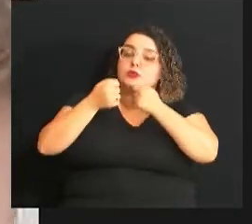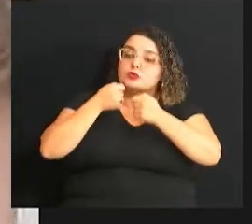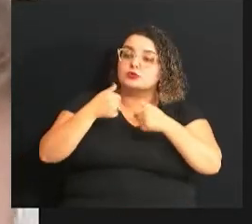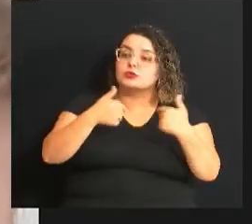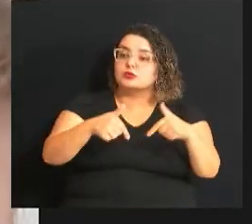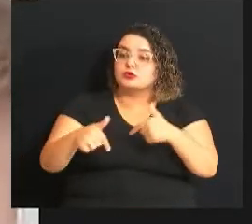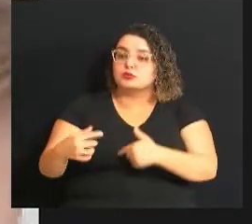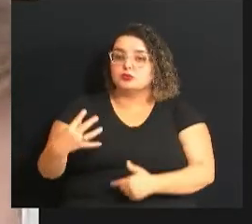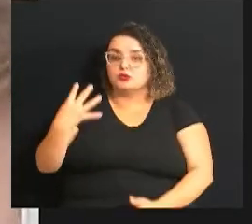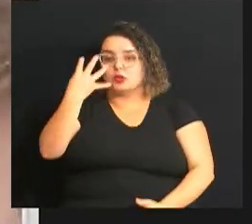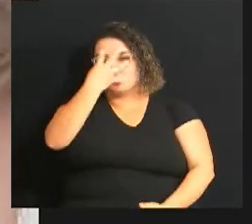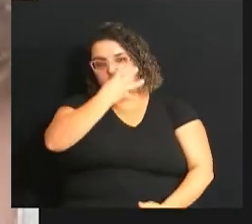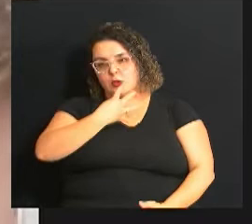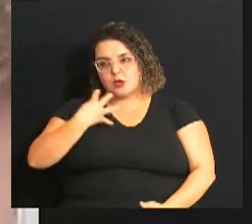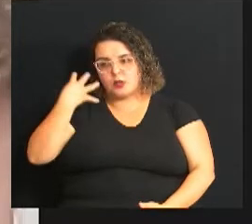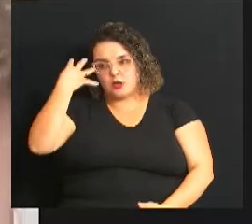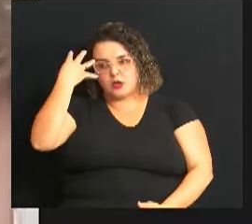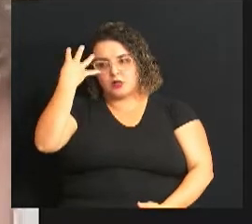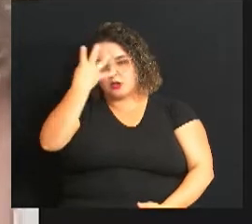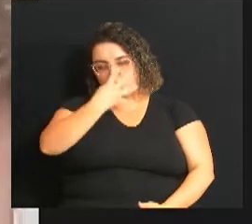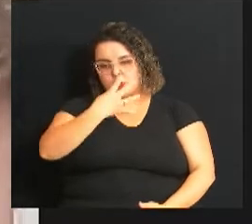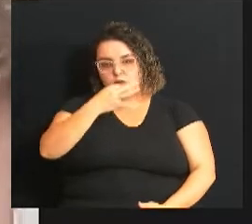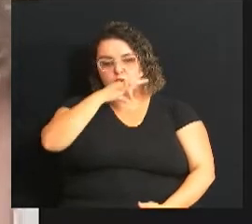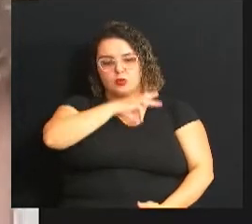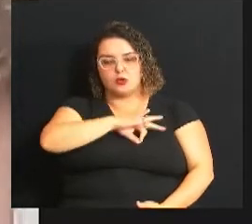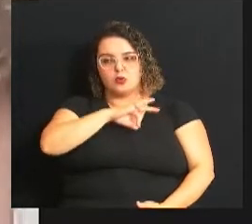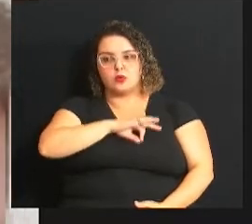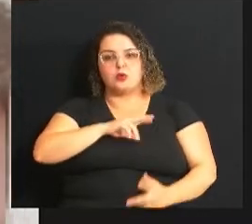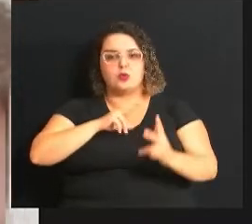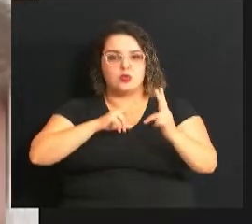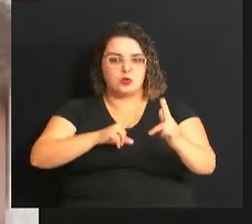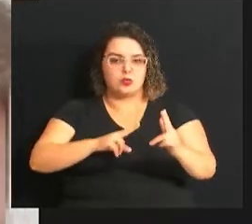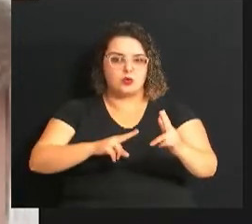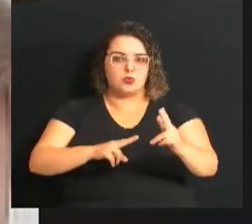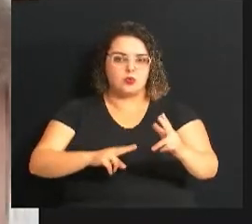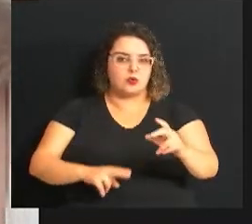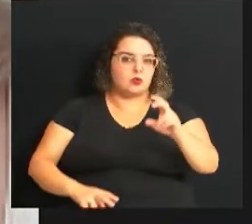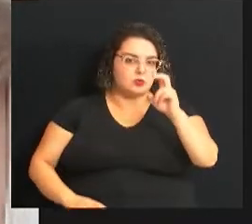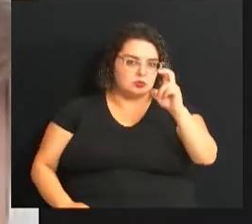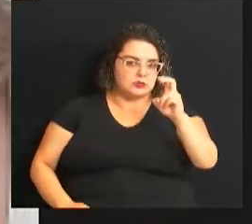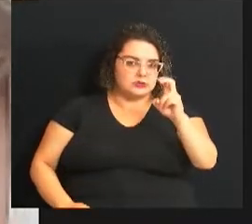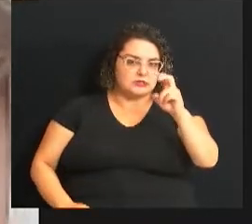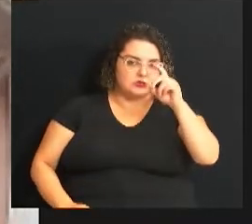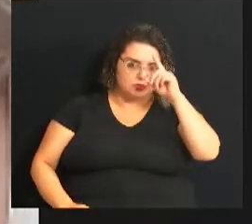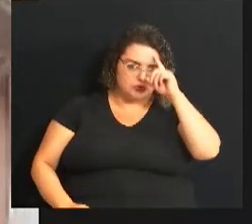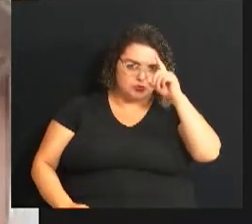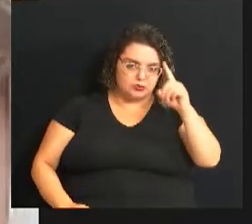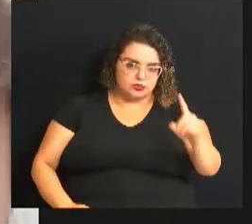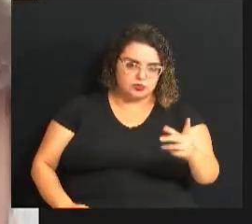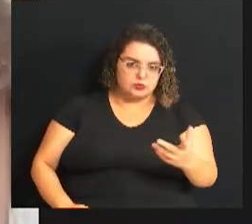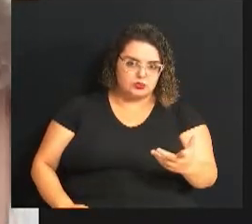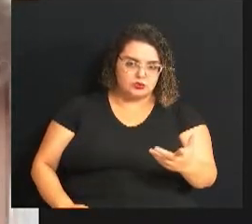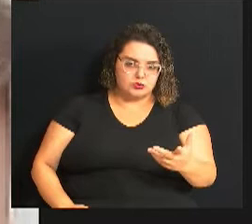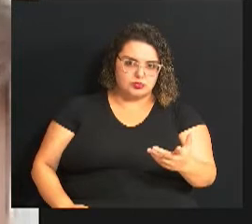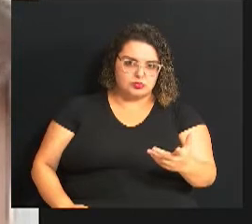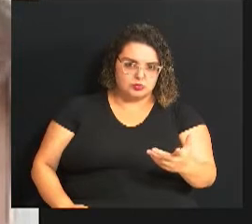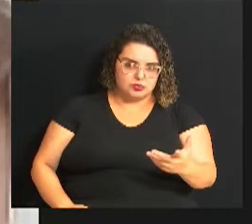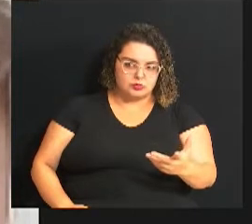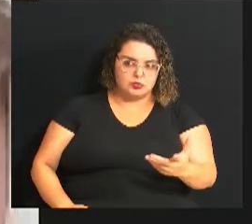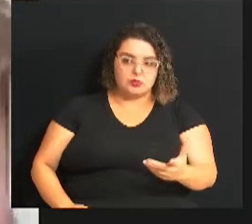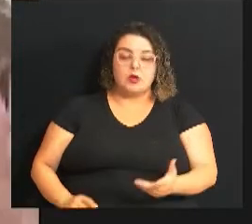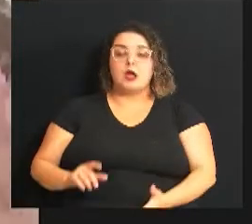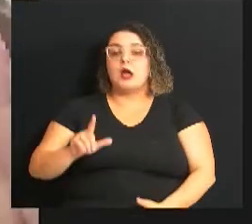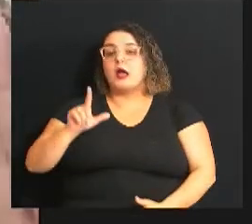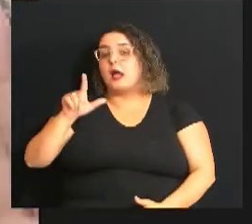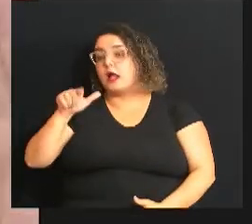4 horas e ganha a mesma remuneração do que trabalha 5. Tá? E aí vem para a questão do princípio de isonomia. Por